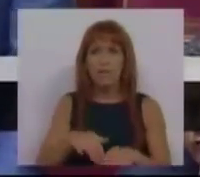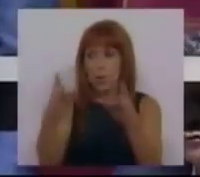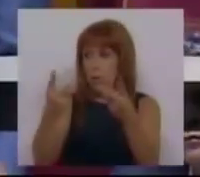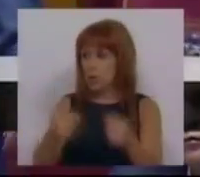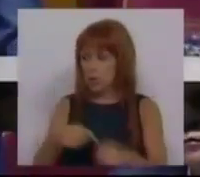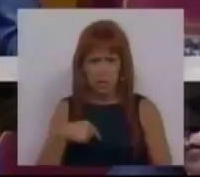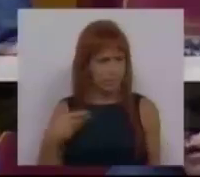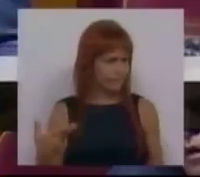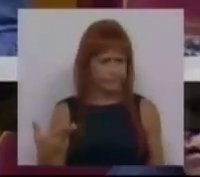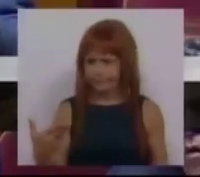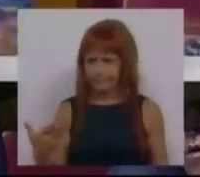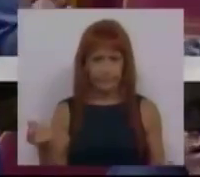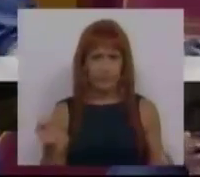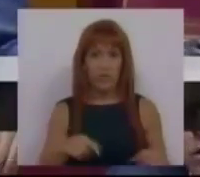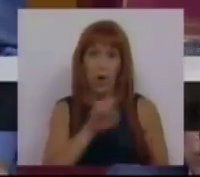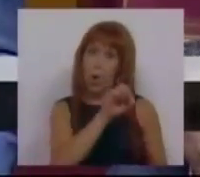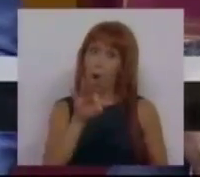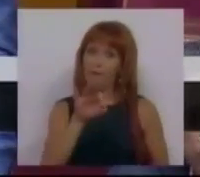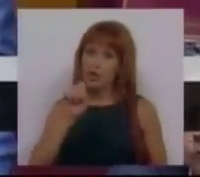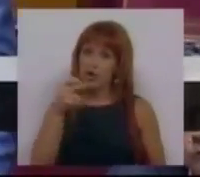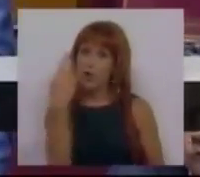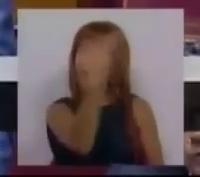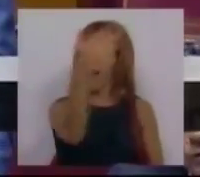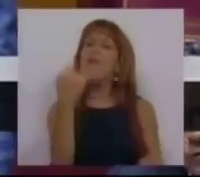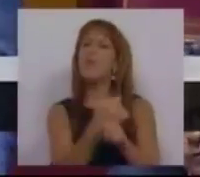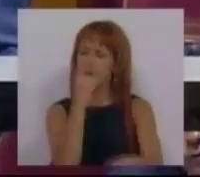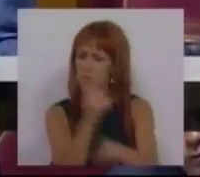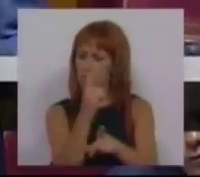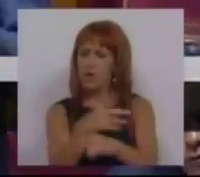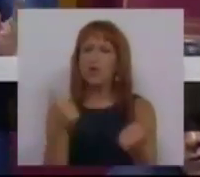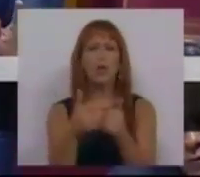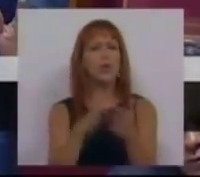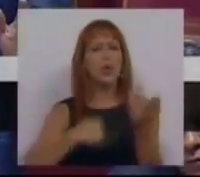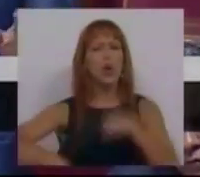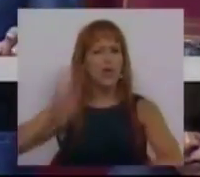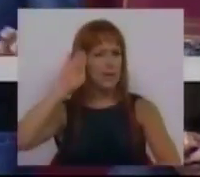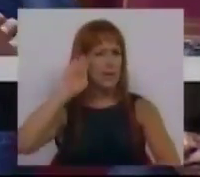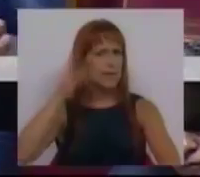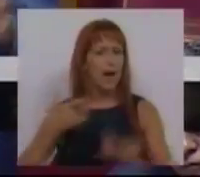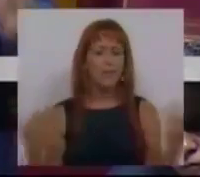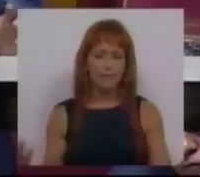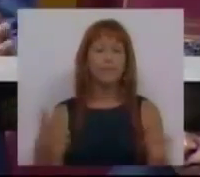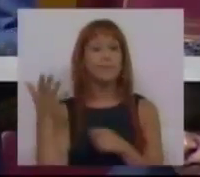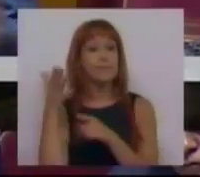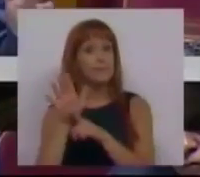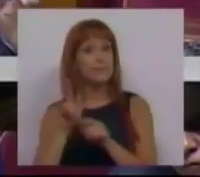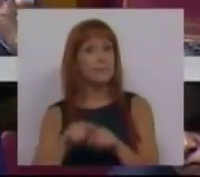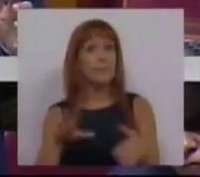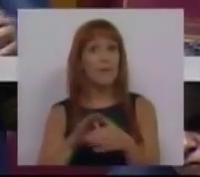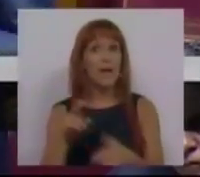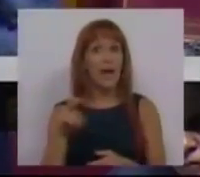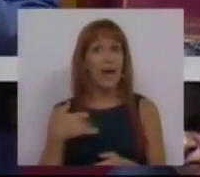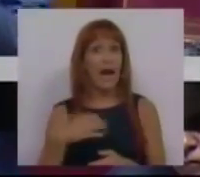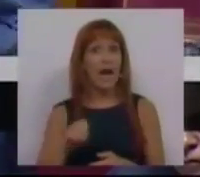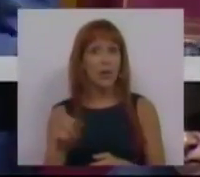contas congeladas. Bem, mas os offshores existem e ainda funcionam. E todos nós sabemos que, por exemplo, Ricardo